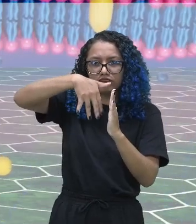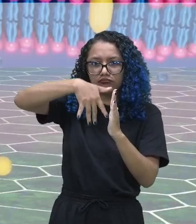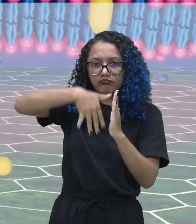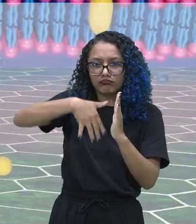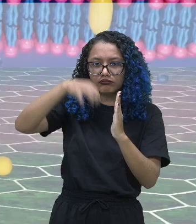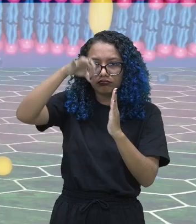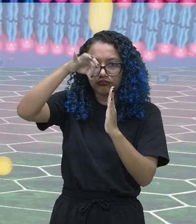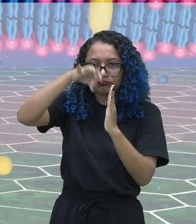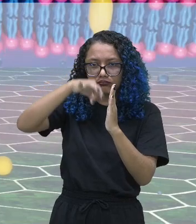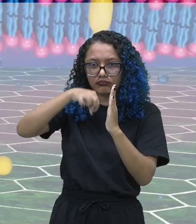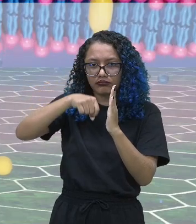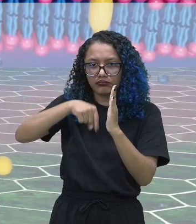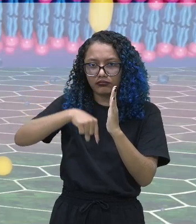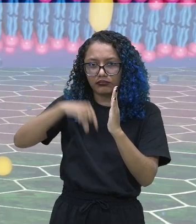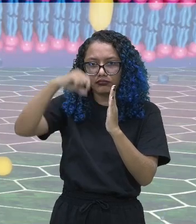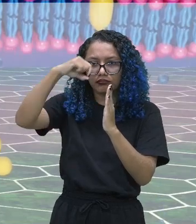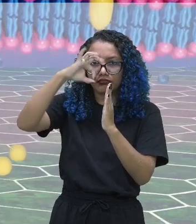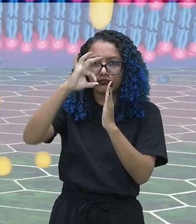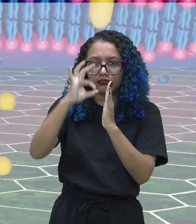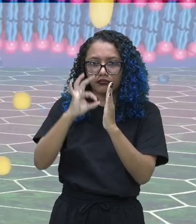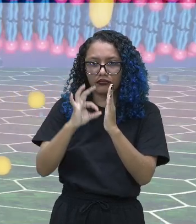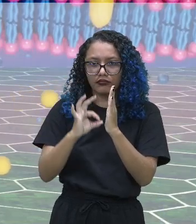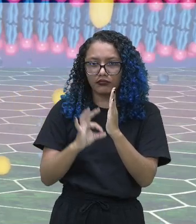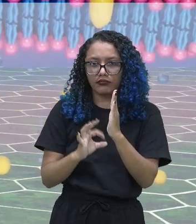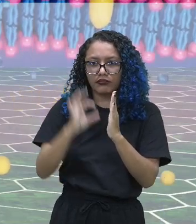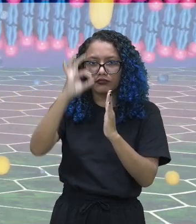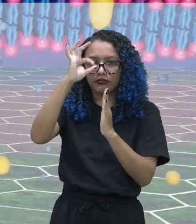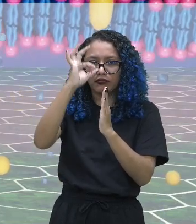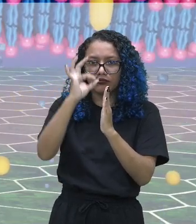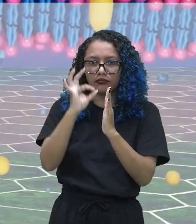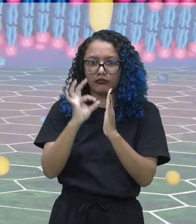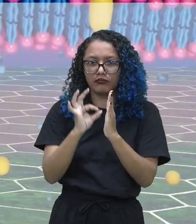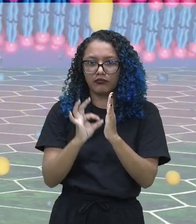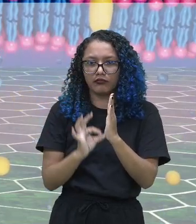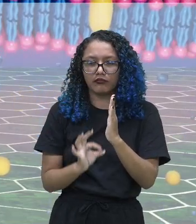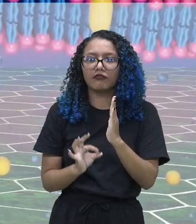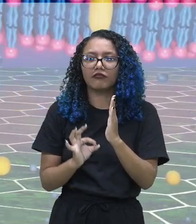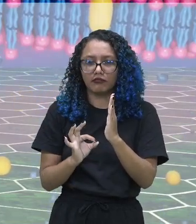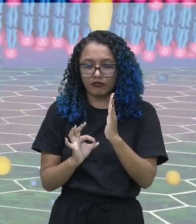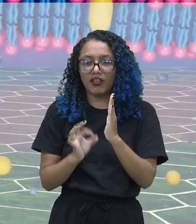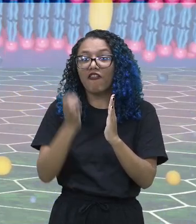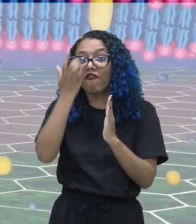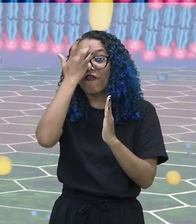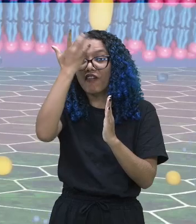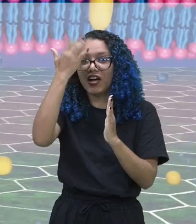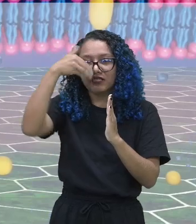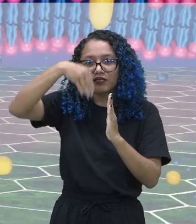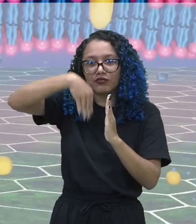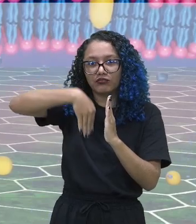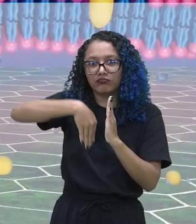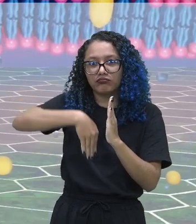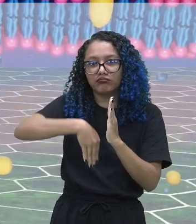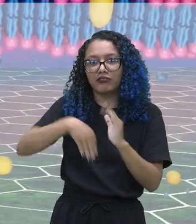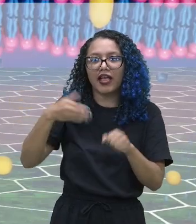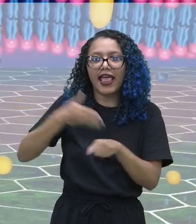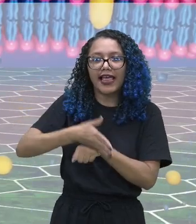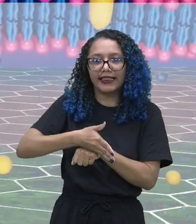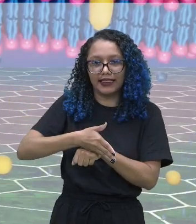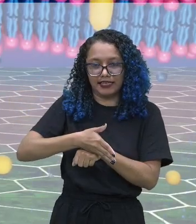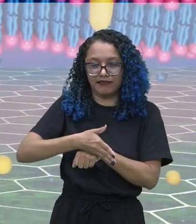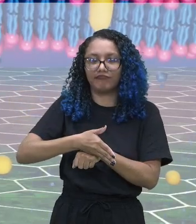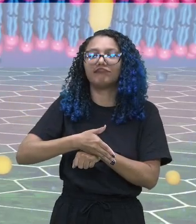centro, né, dessa nossa membrana plasmática, e está ali facilitando a passagem dessas